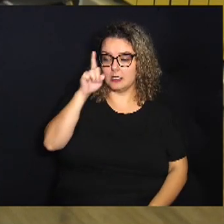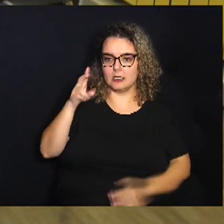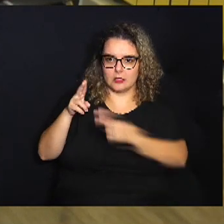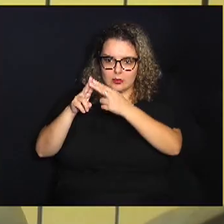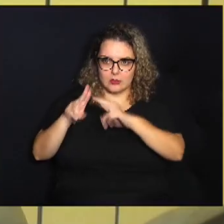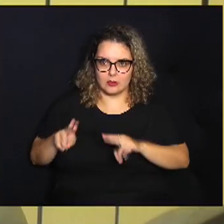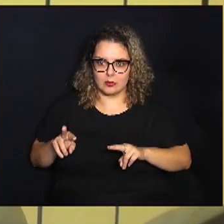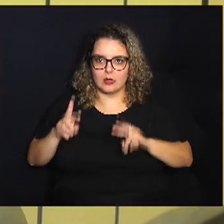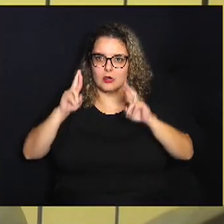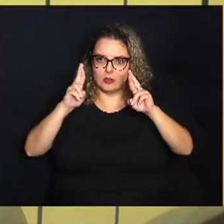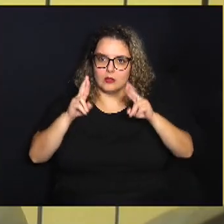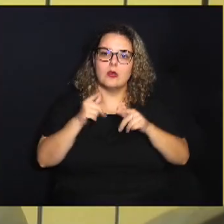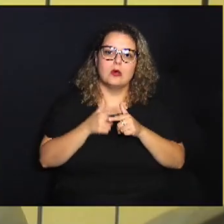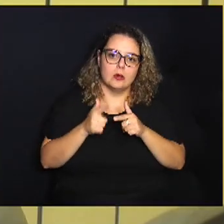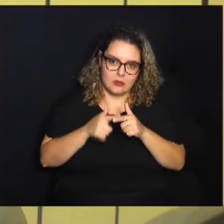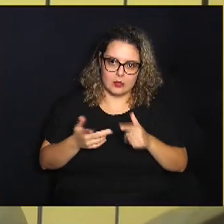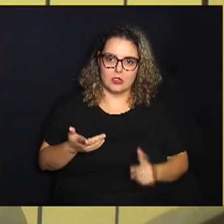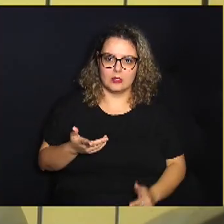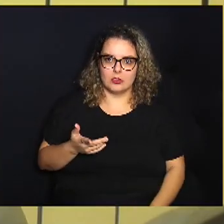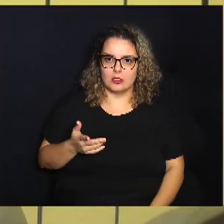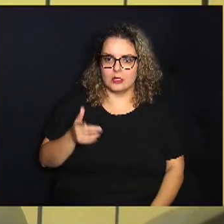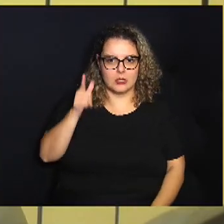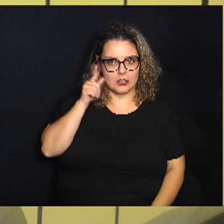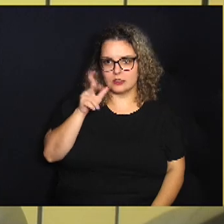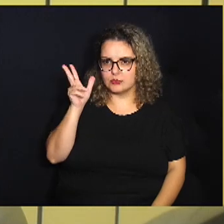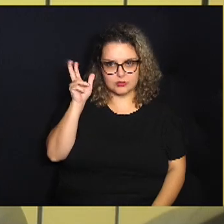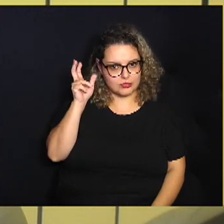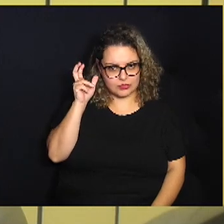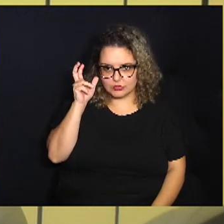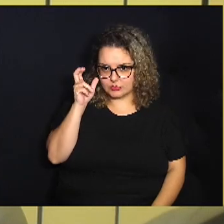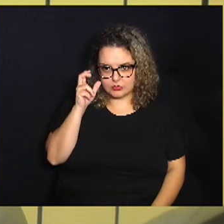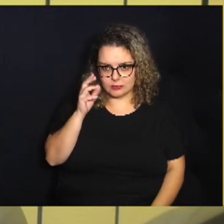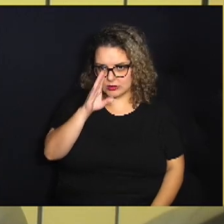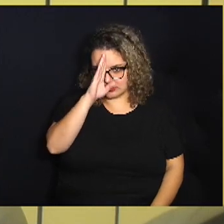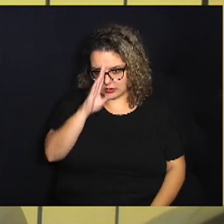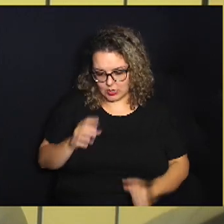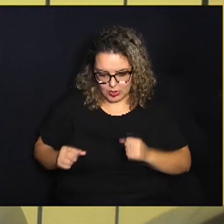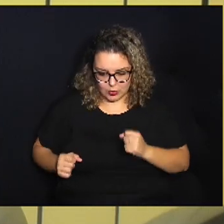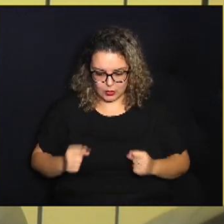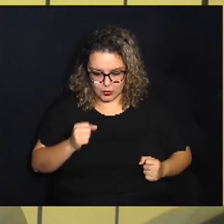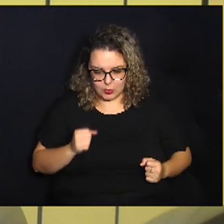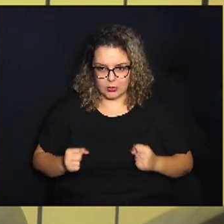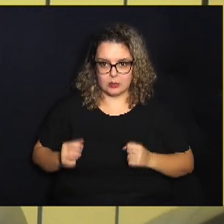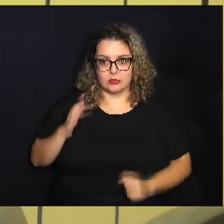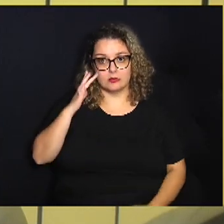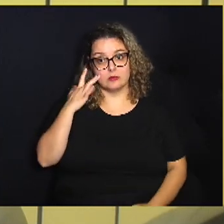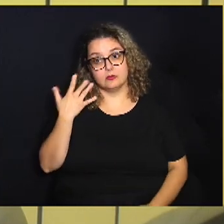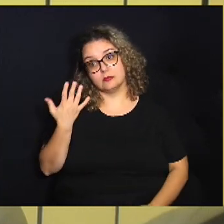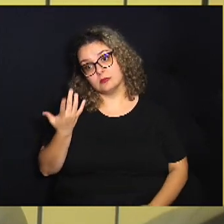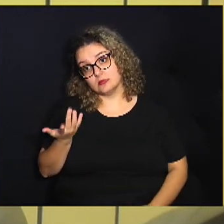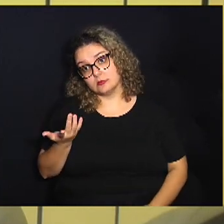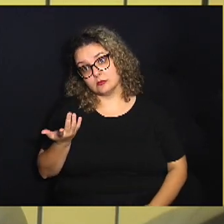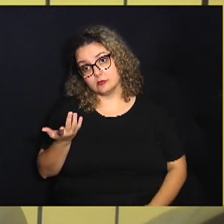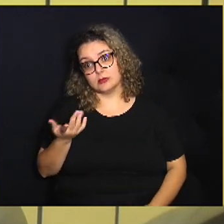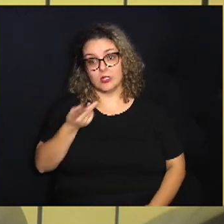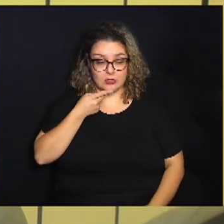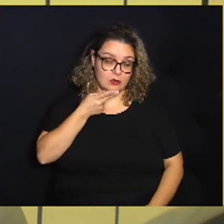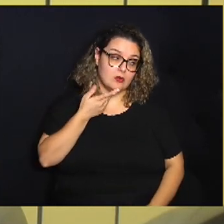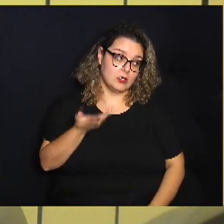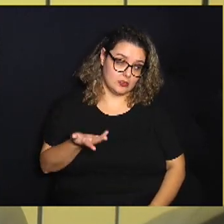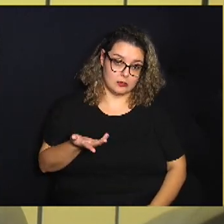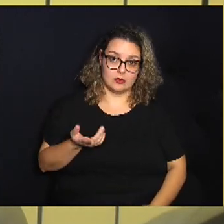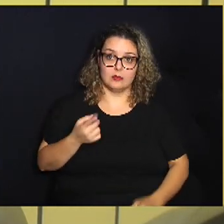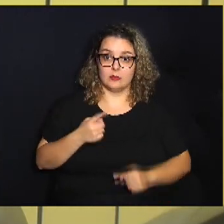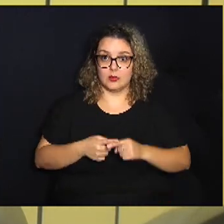pouco um problema, porque ela não me ouvia, né? Principalmente na corrida. Então, eu não sei se eles vão... A gente relatou isso, porque o